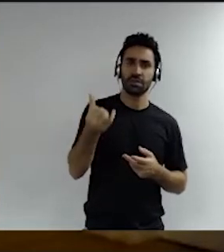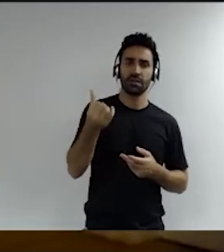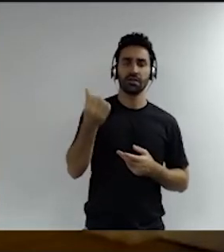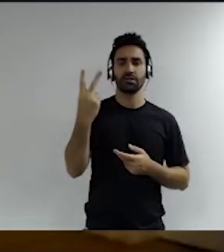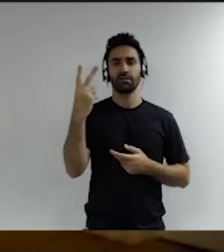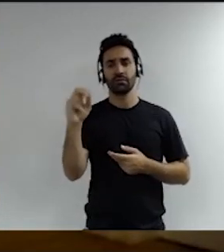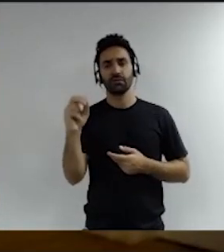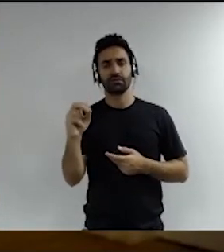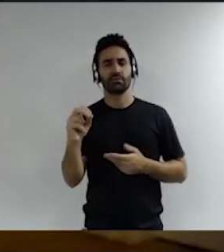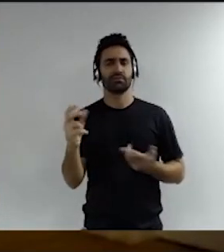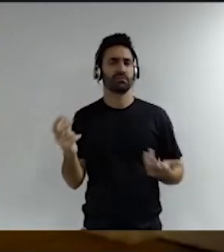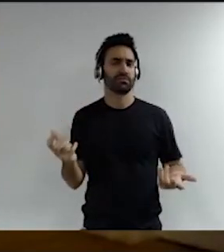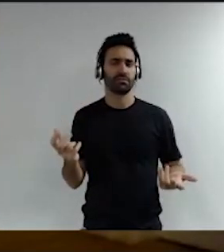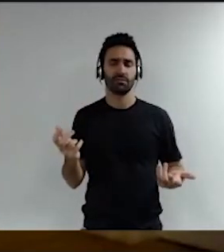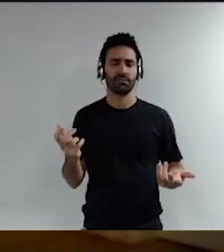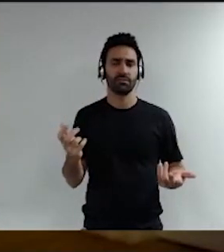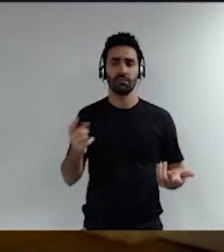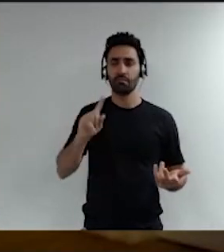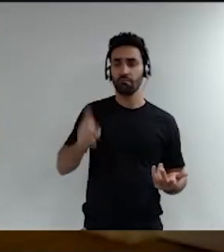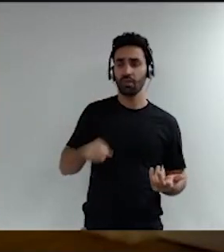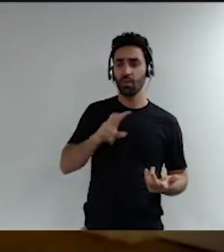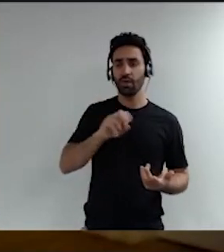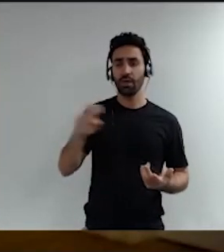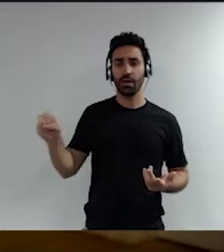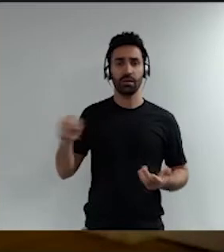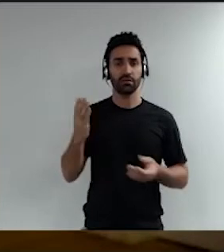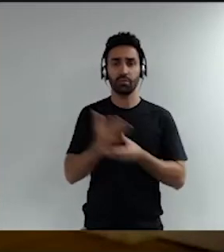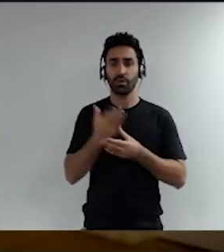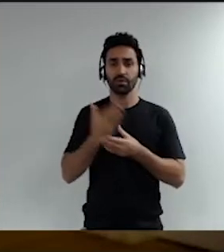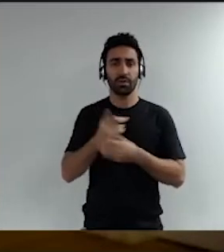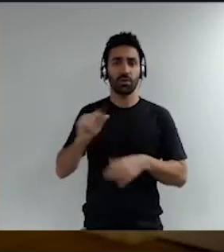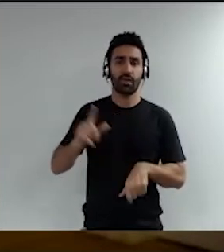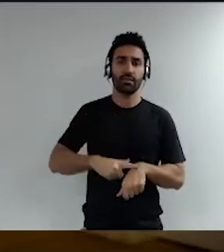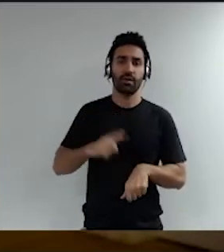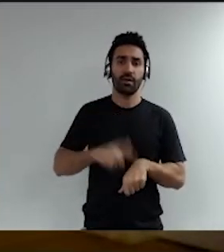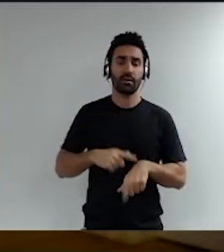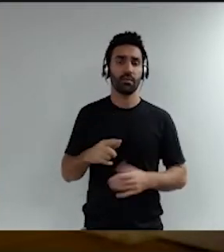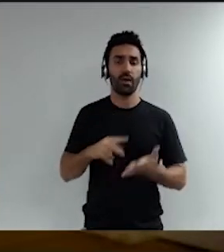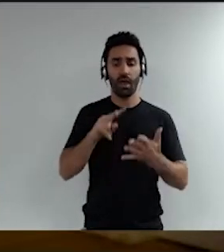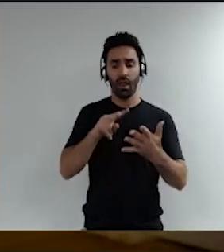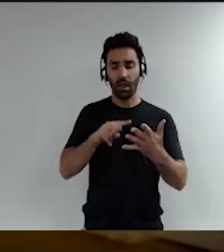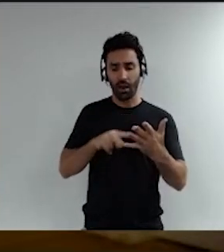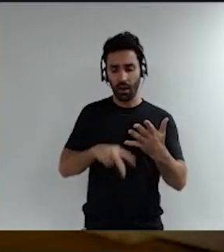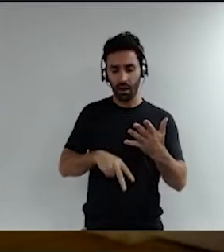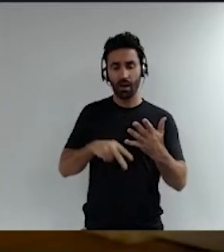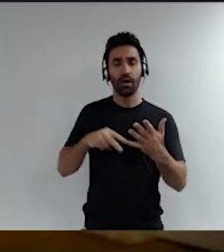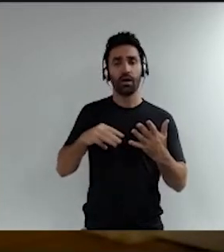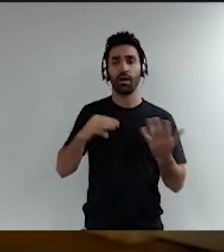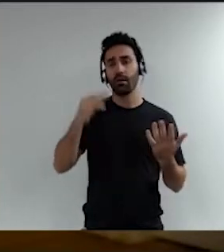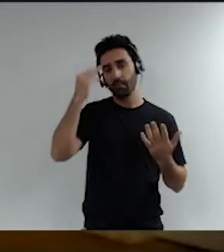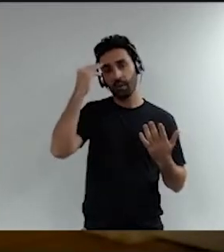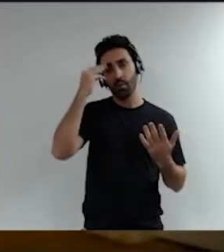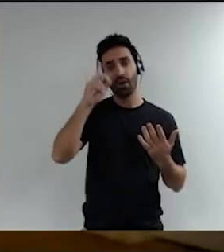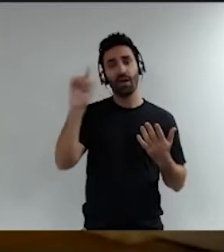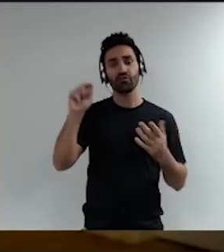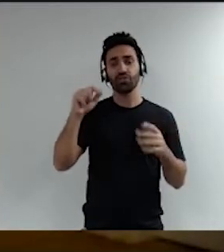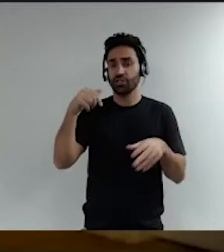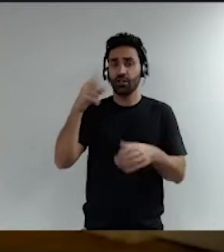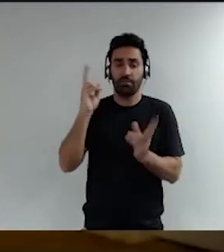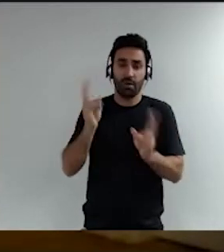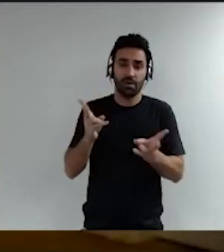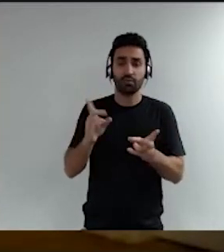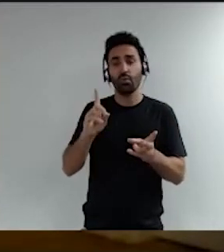que recebe 1.500 processos por mês não tem tempo para isso. Ele lê memorial no dia do julgamento ou na véspera